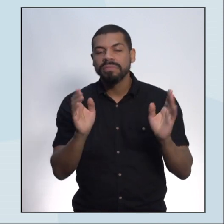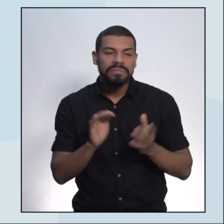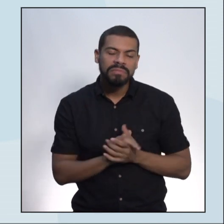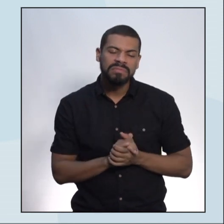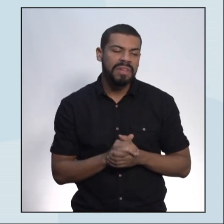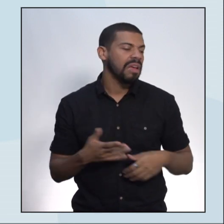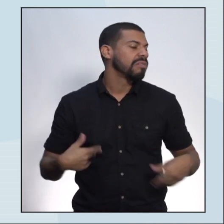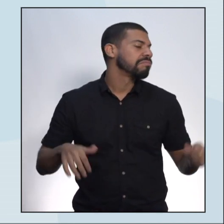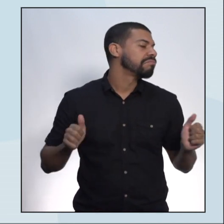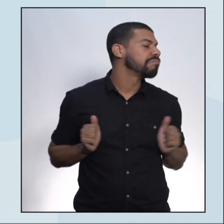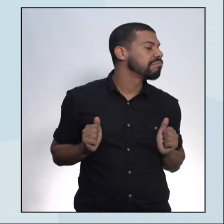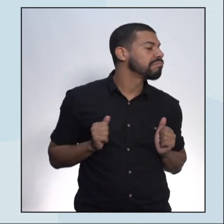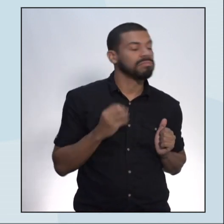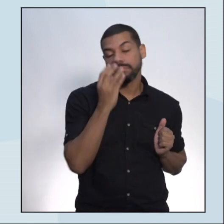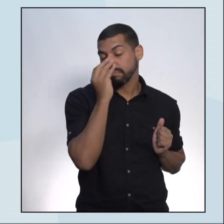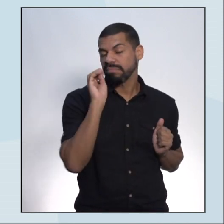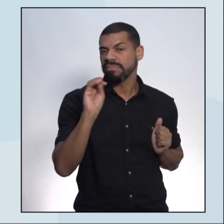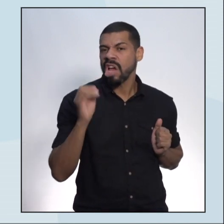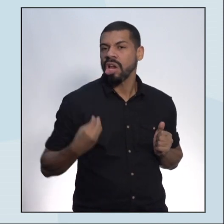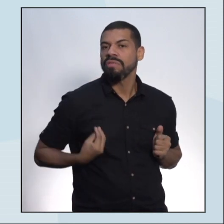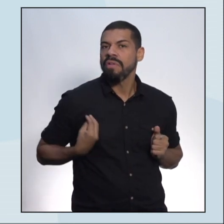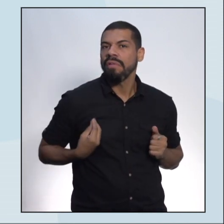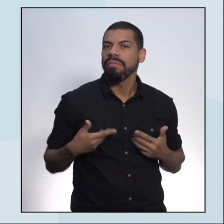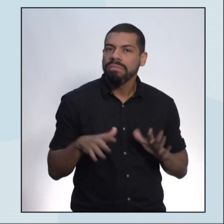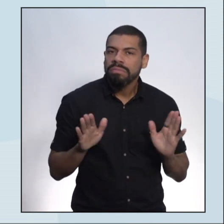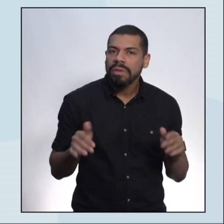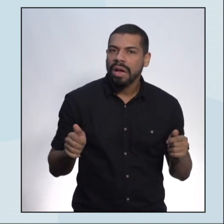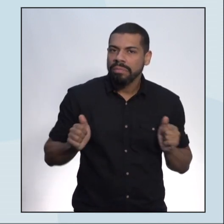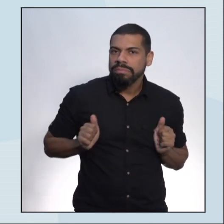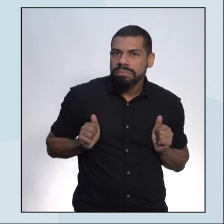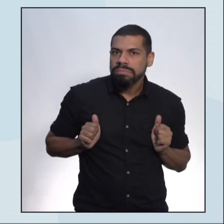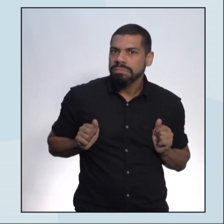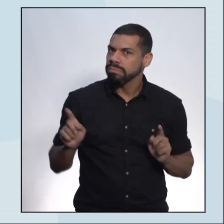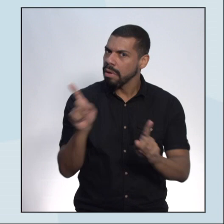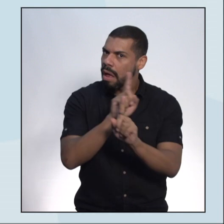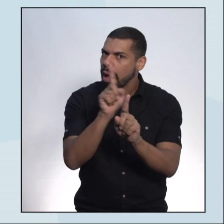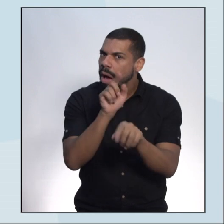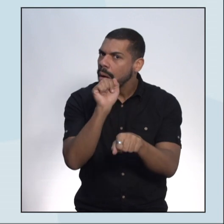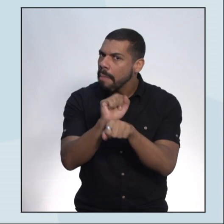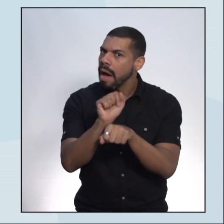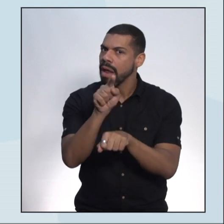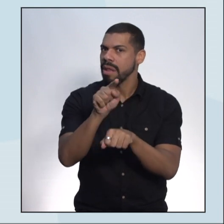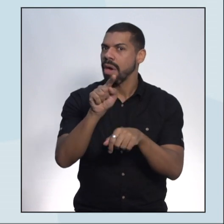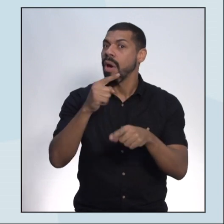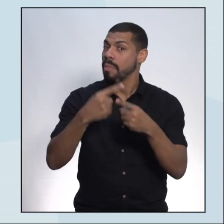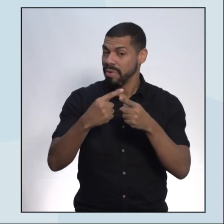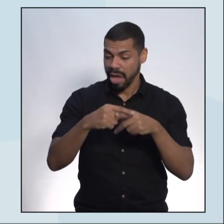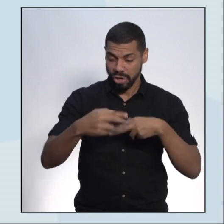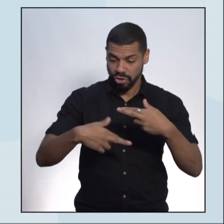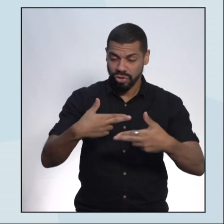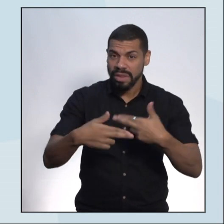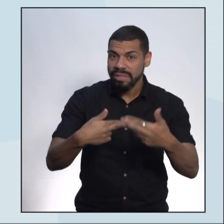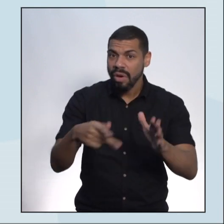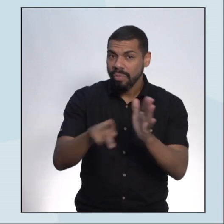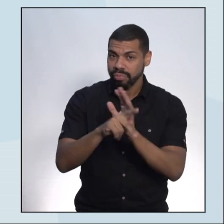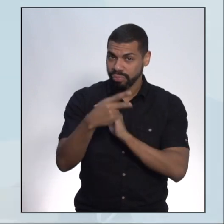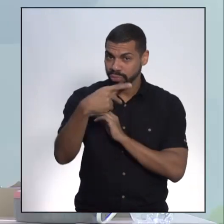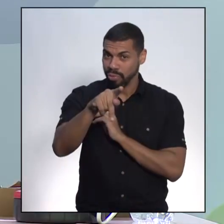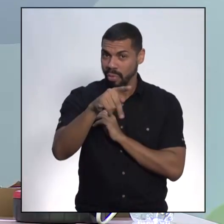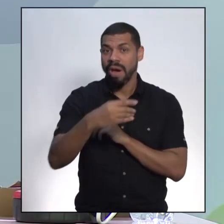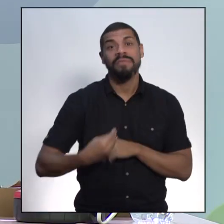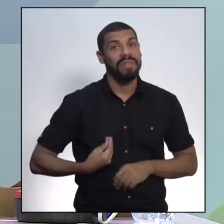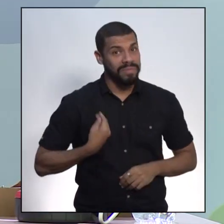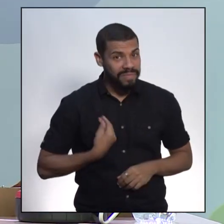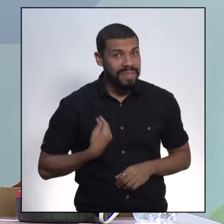estou nem aí, eu não vou viver isso, né? Para, hein? Porque a tua geração vai viver isso, né? Esse